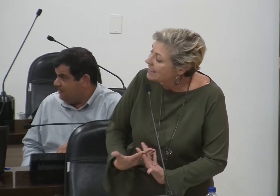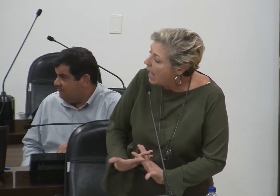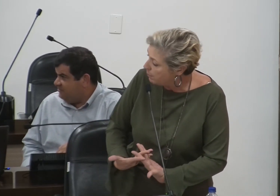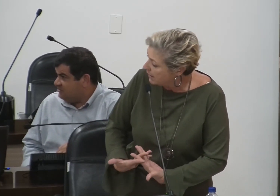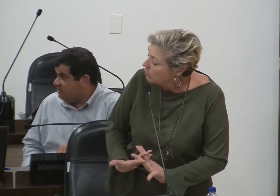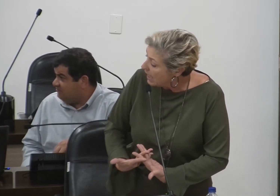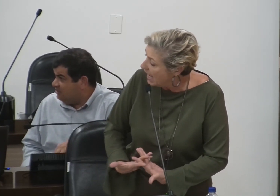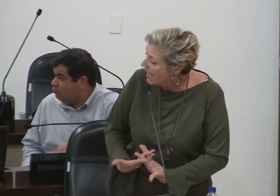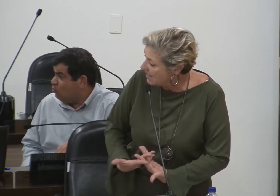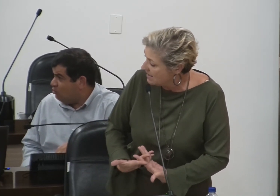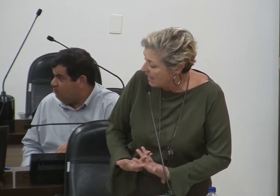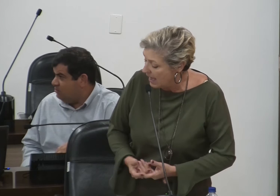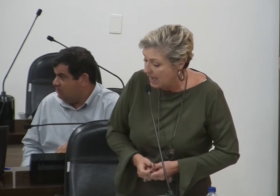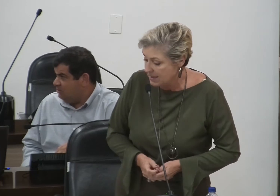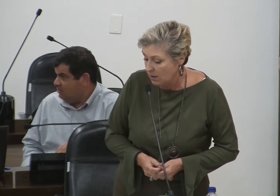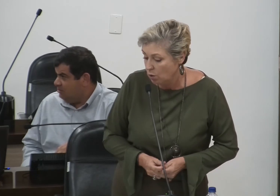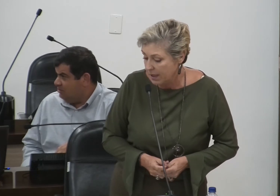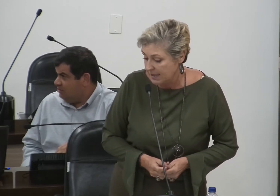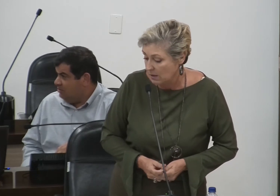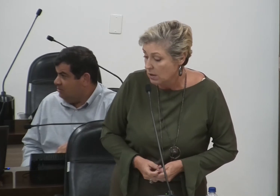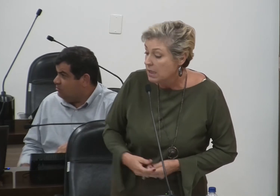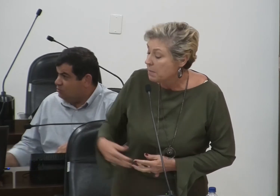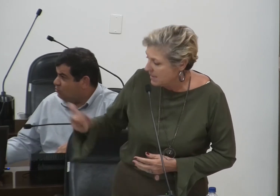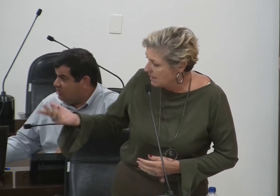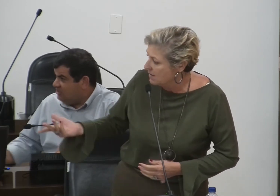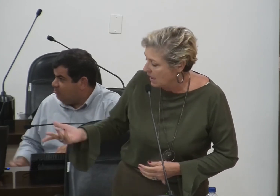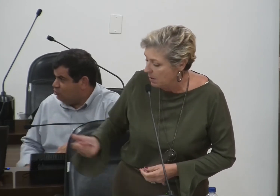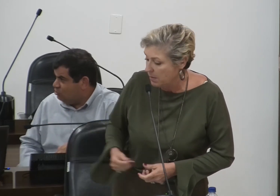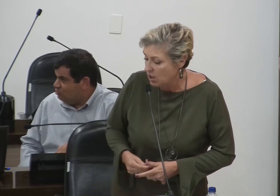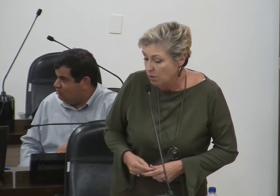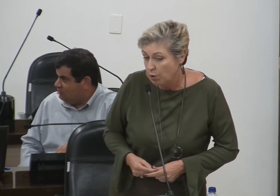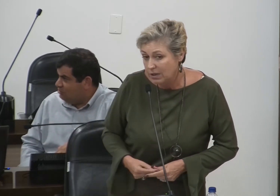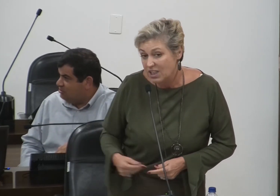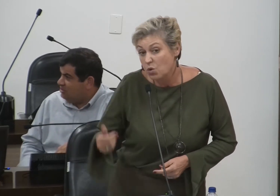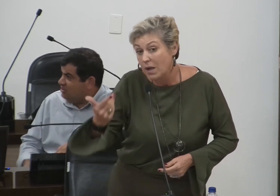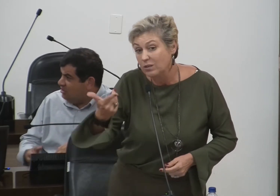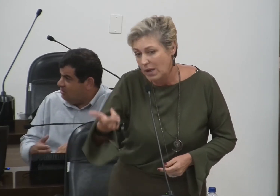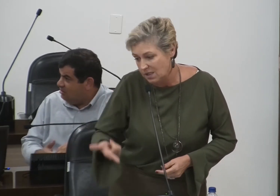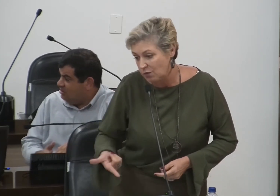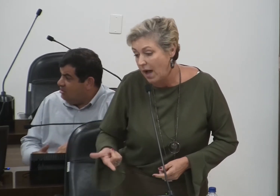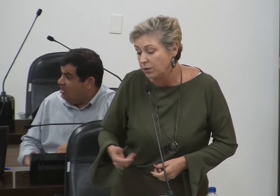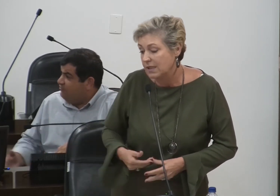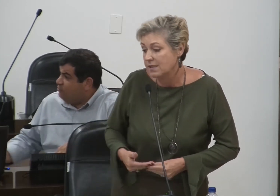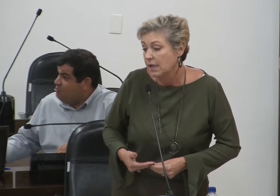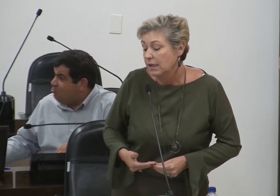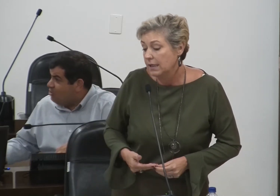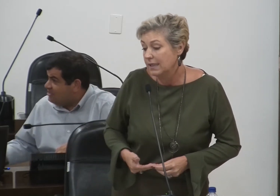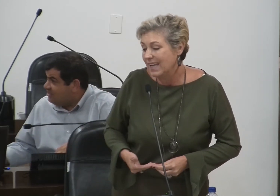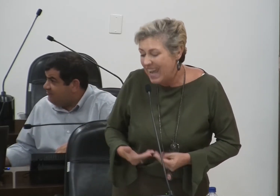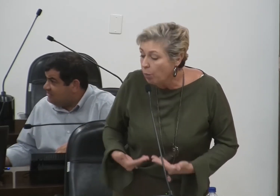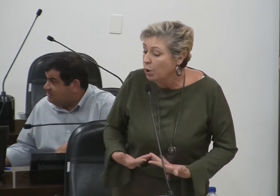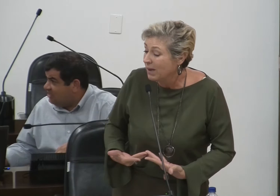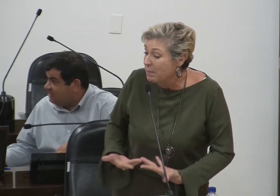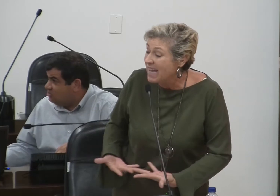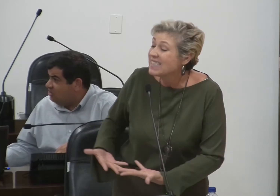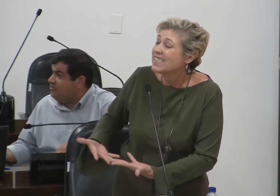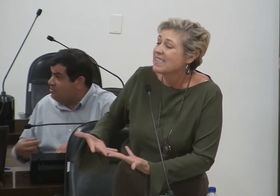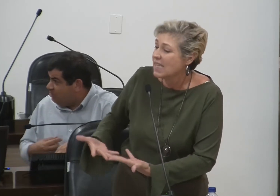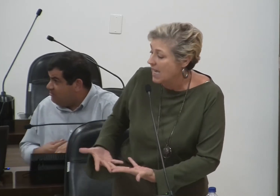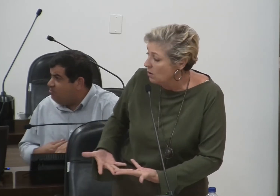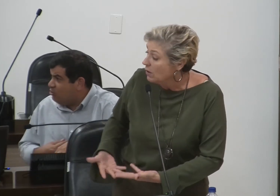se adaptam a essa colocação. Mas é extremamente importante. Quanto às faltas, é um